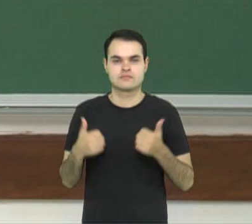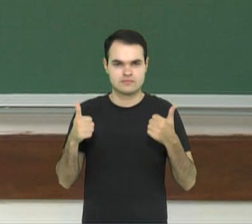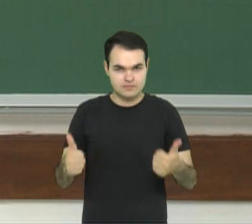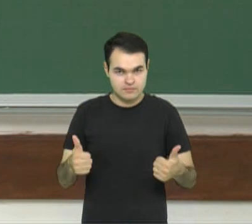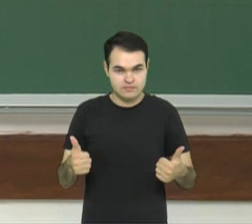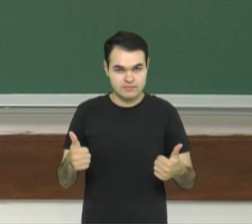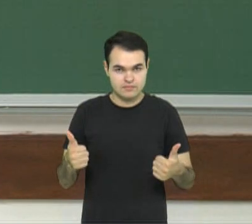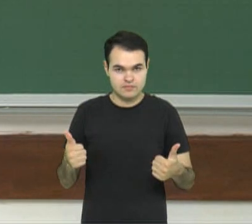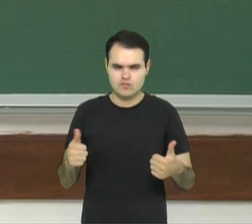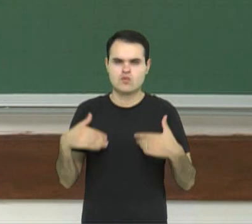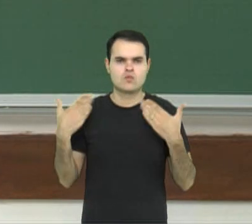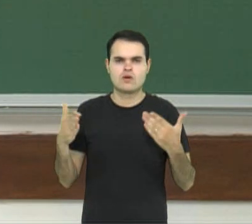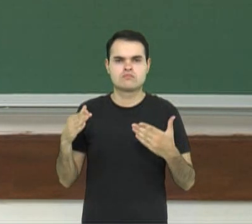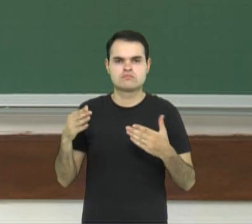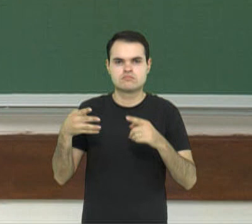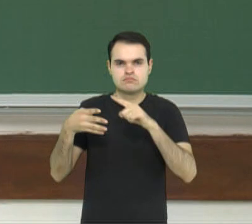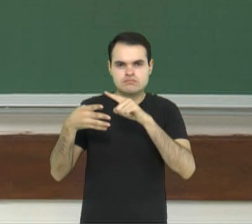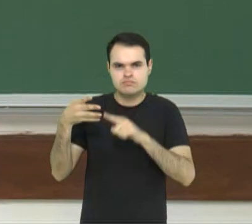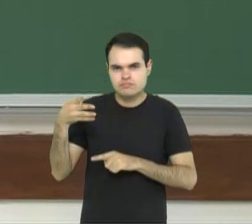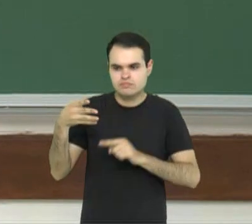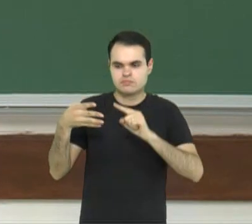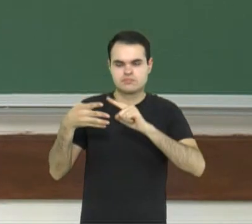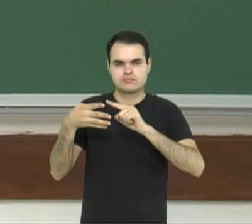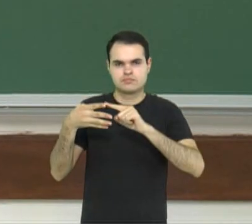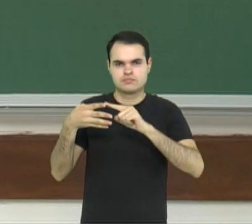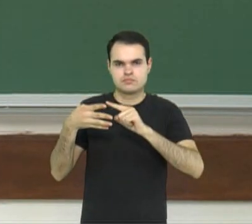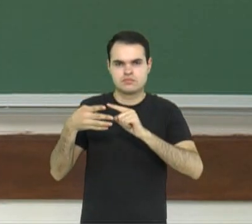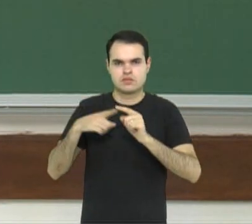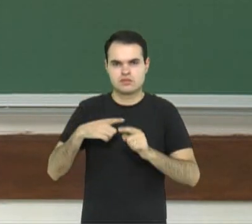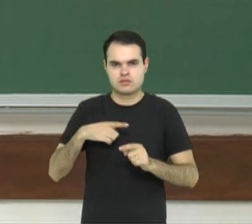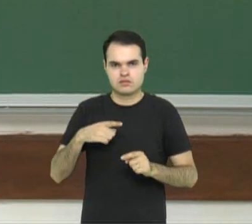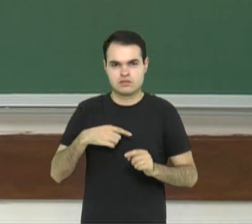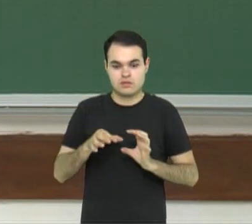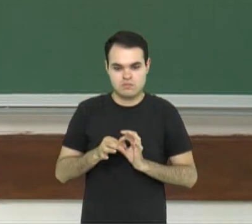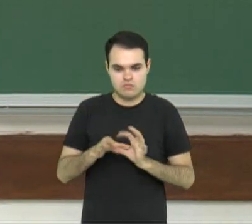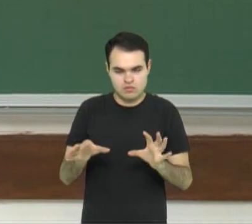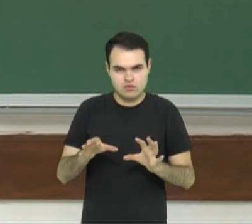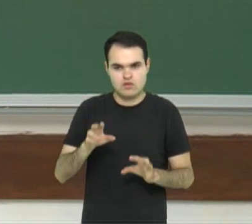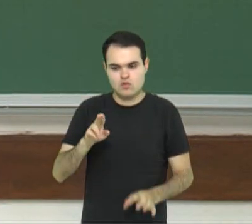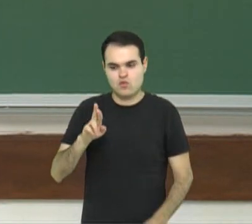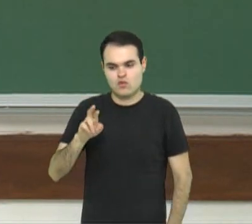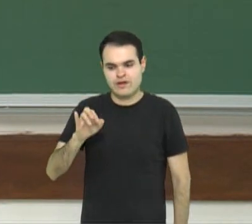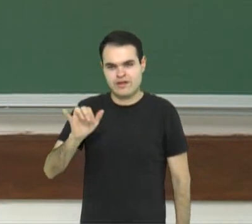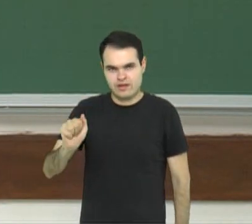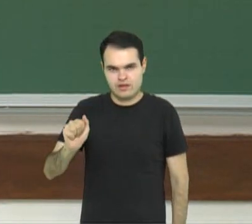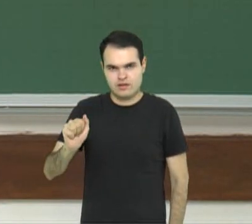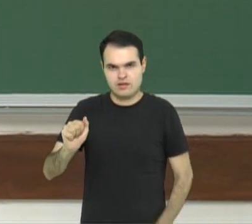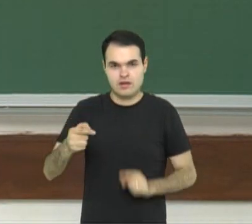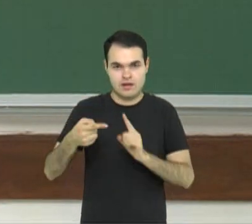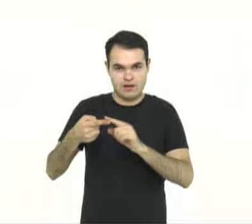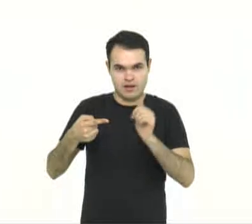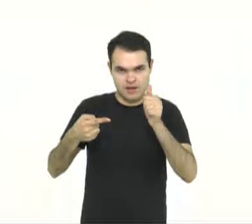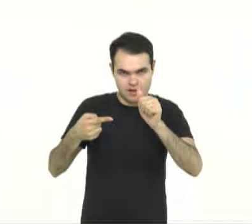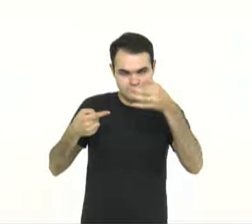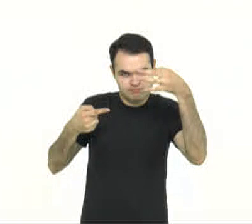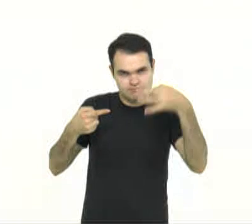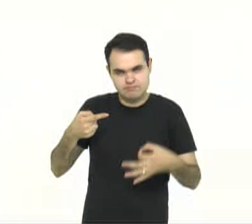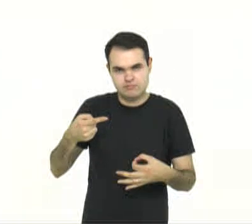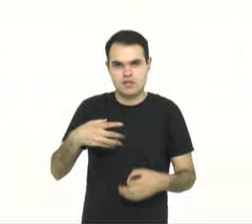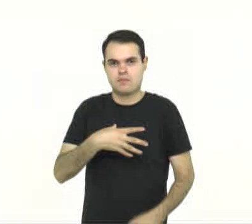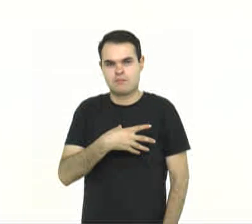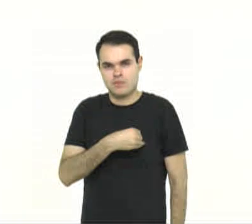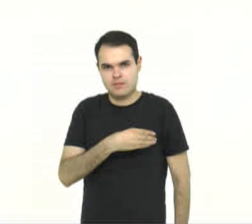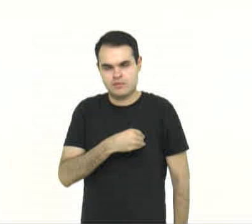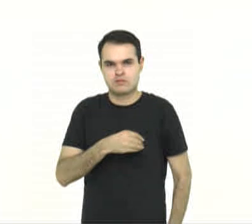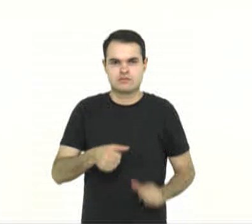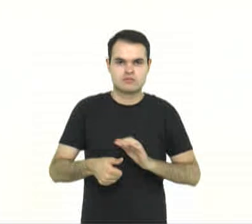Belezinha, pessoal? Quem assinalou que os organismos, os vertebrados que produzem ureia como excreta nitrogenada, como alternativa A, mamíferos, tartarugas